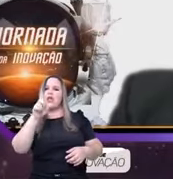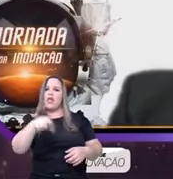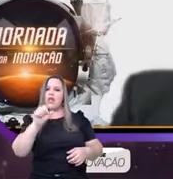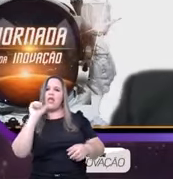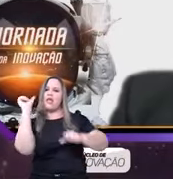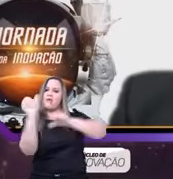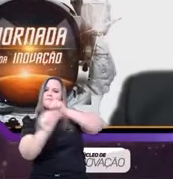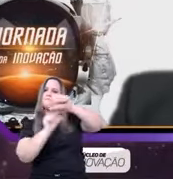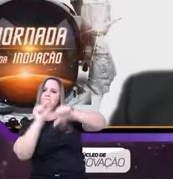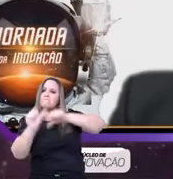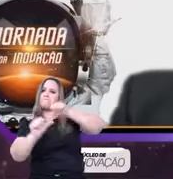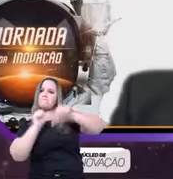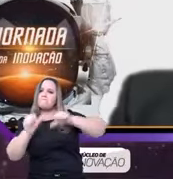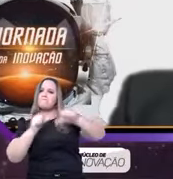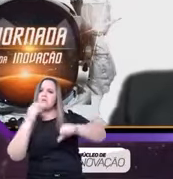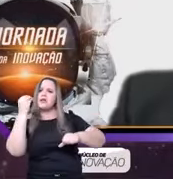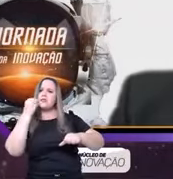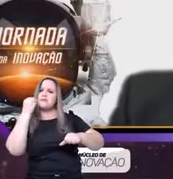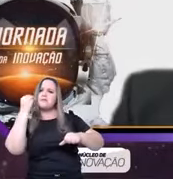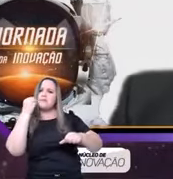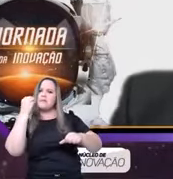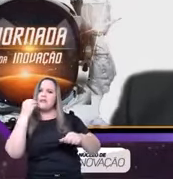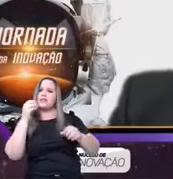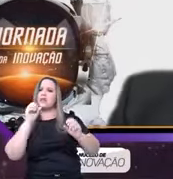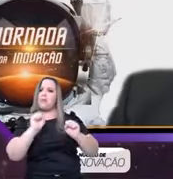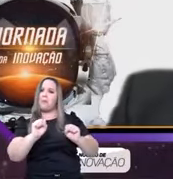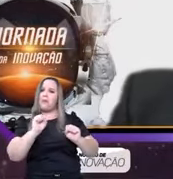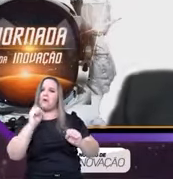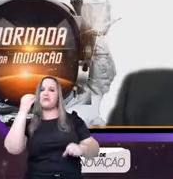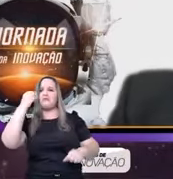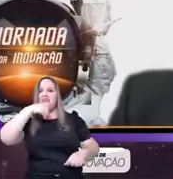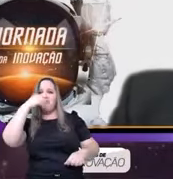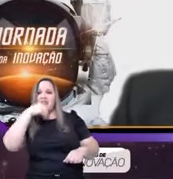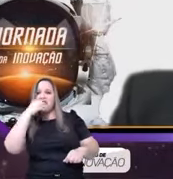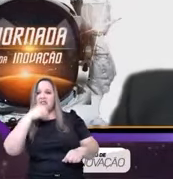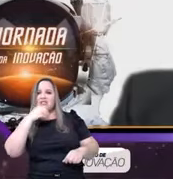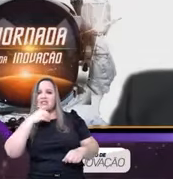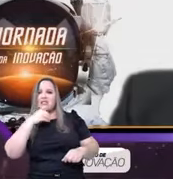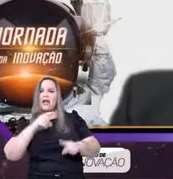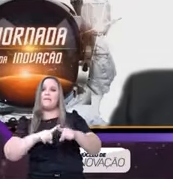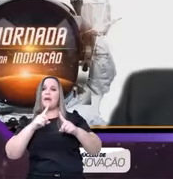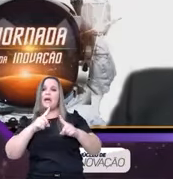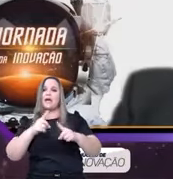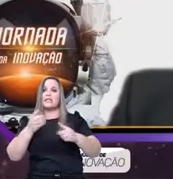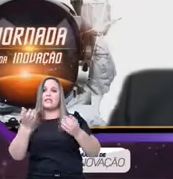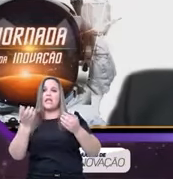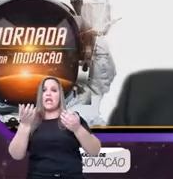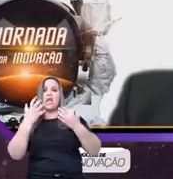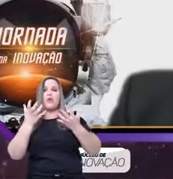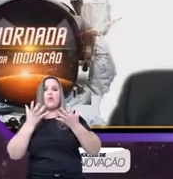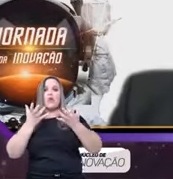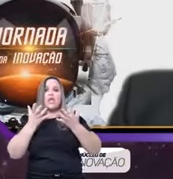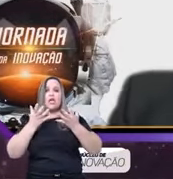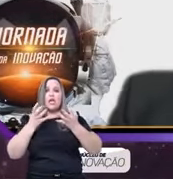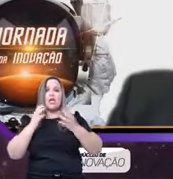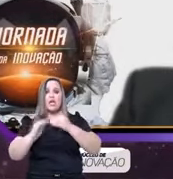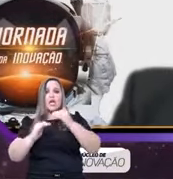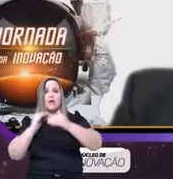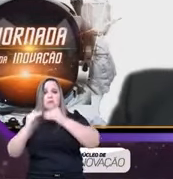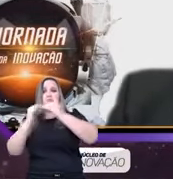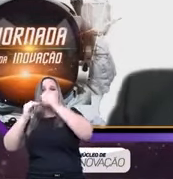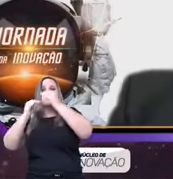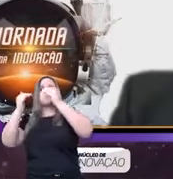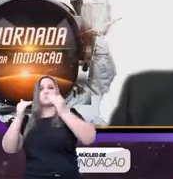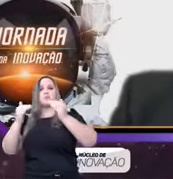a experimentação, o fracasso e não intencional. Foi uma boa experiência, trouxe experiência para todo mundo,